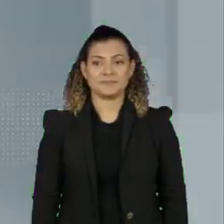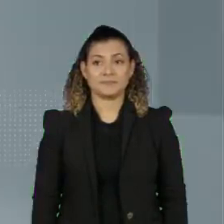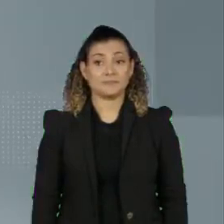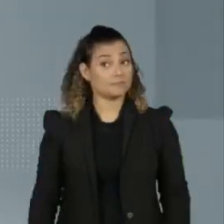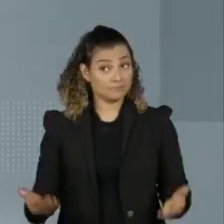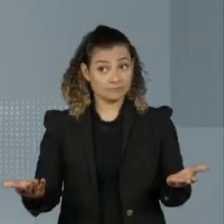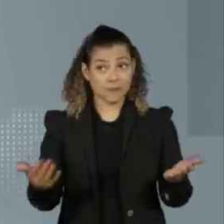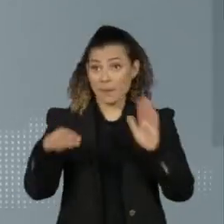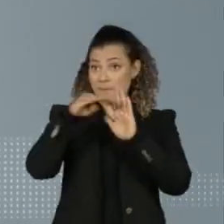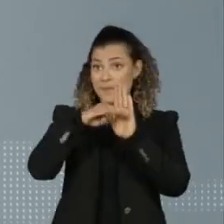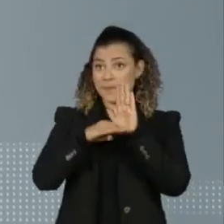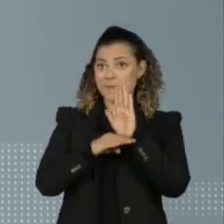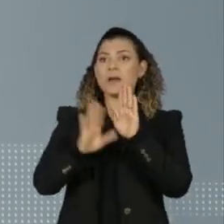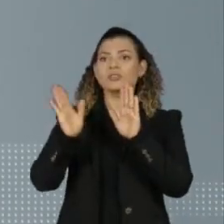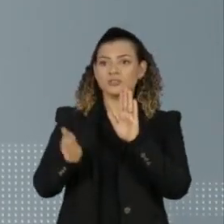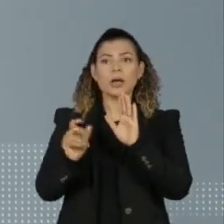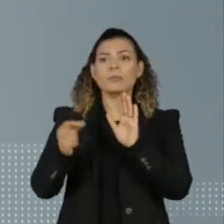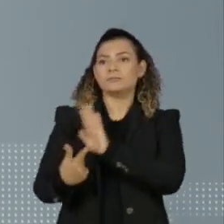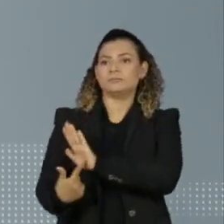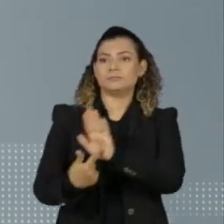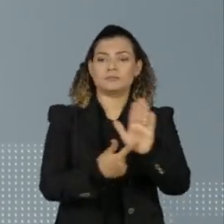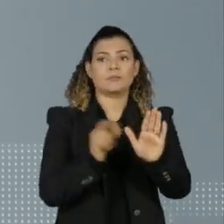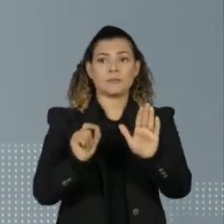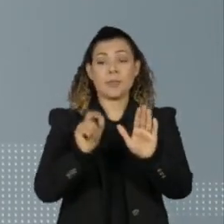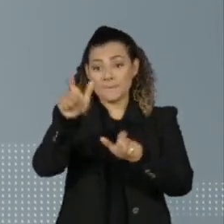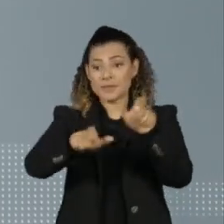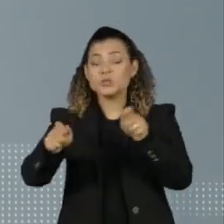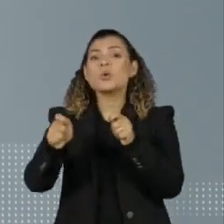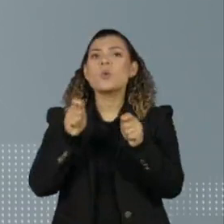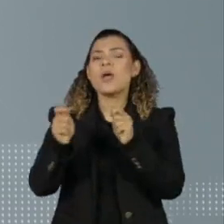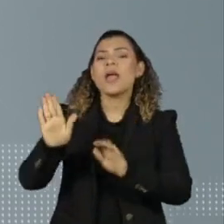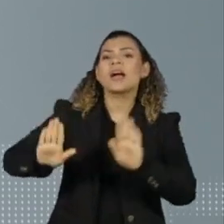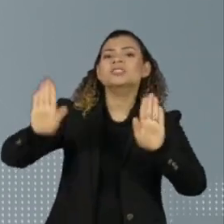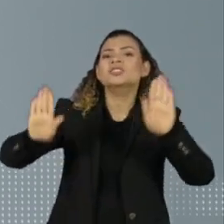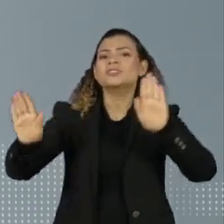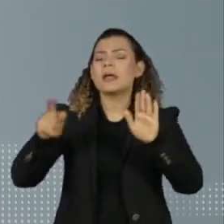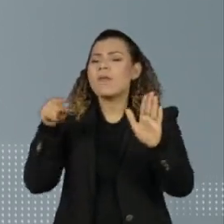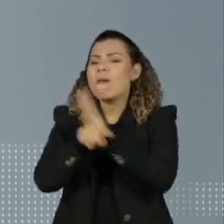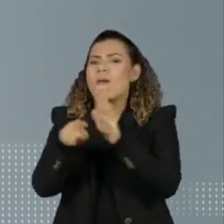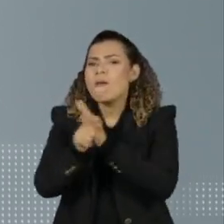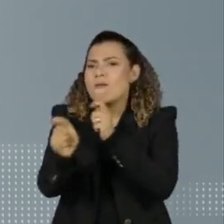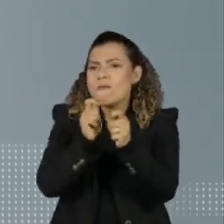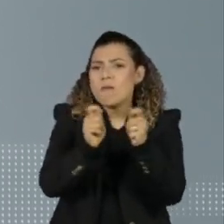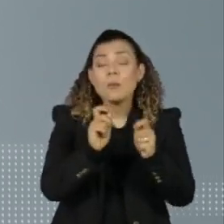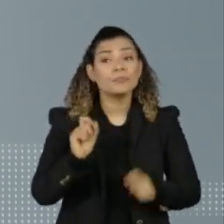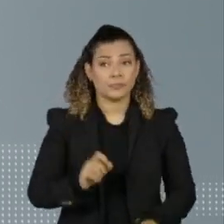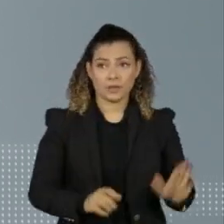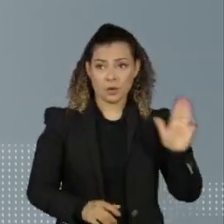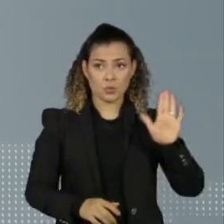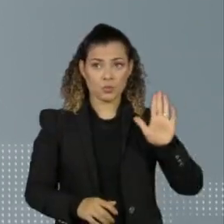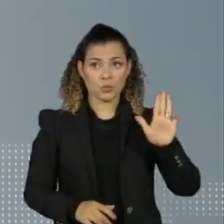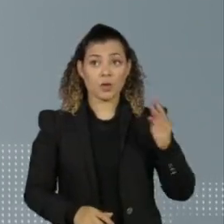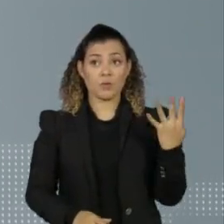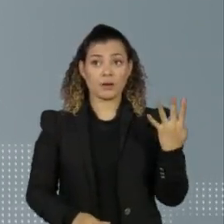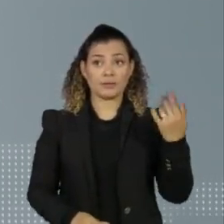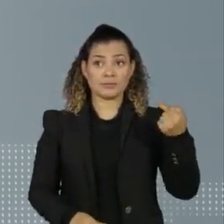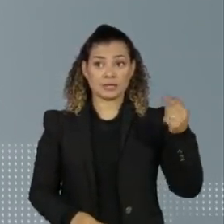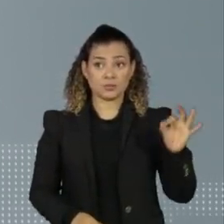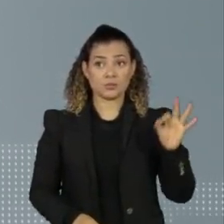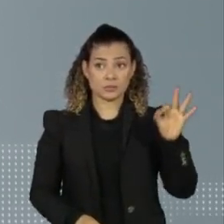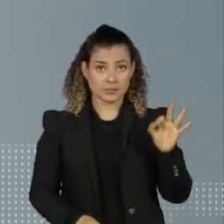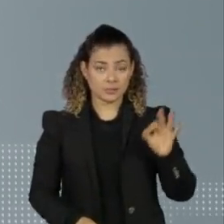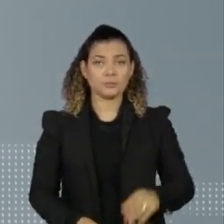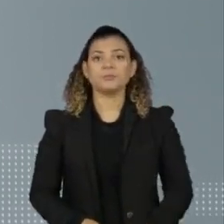e o questionário estimulado quando é apresentada a um eleitor uma lista de candidatos Lula do PT tem 47 por cento das